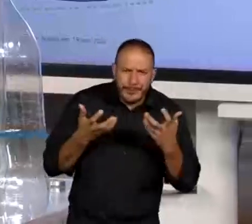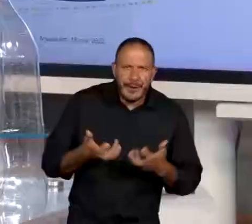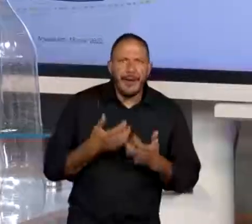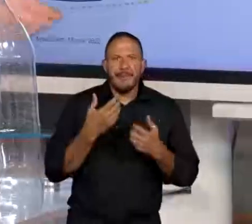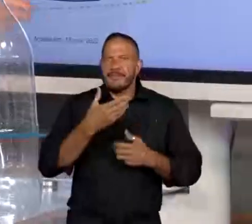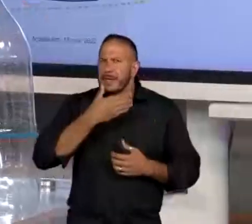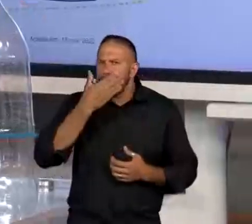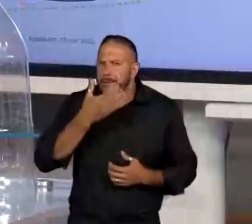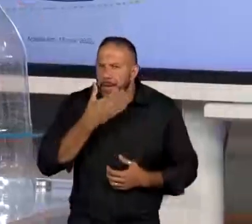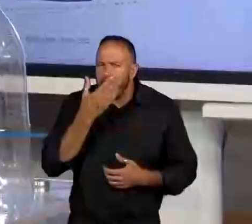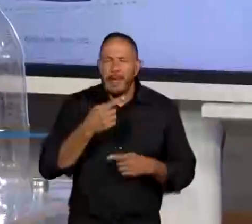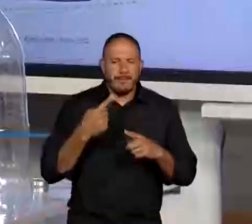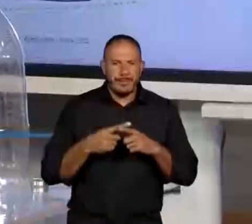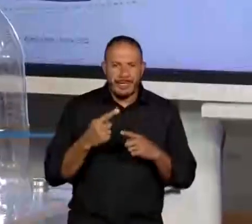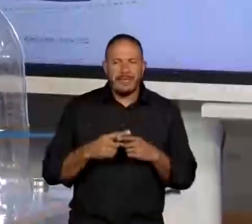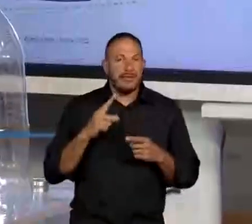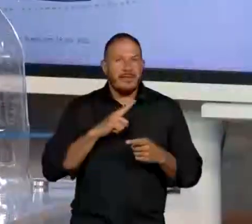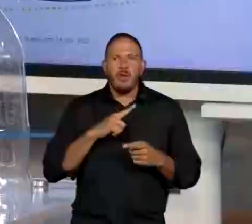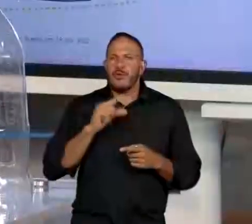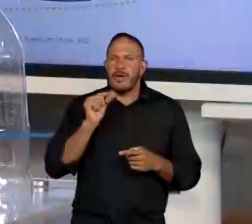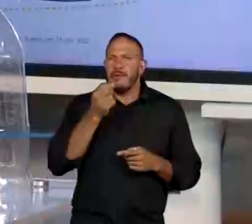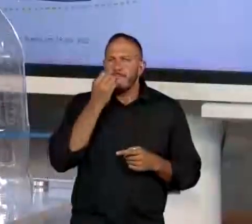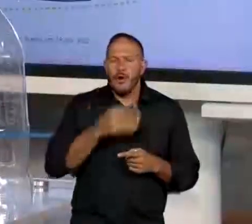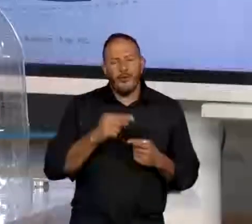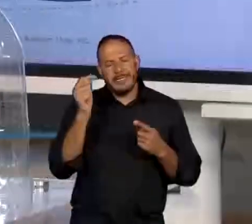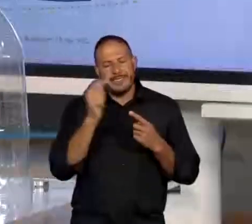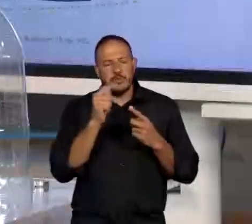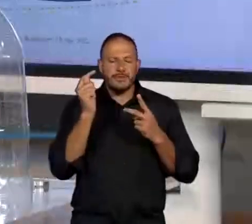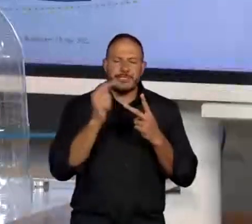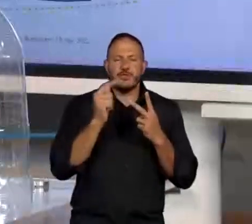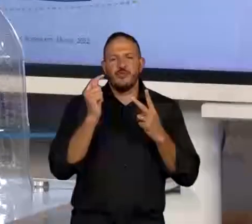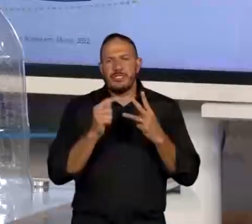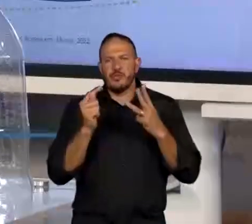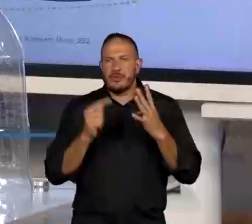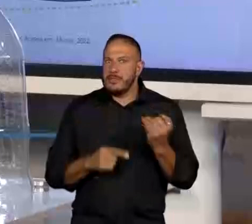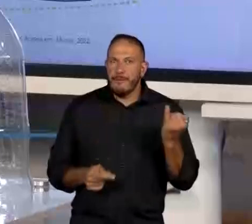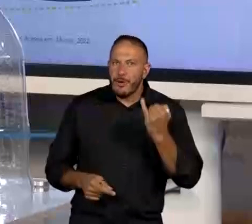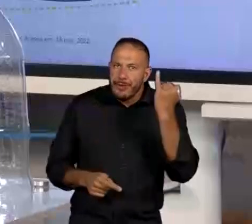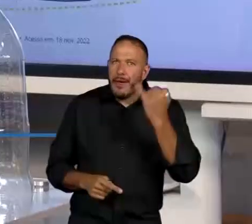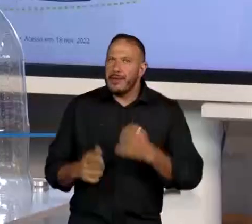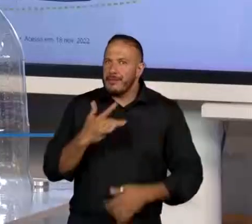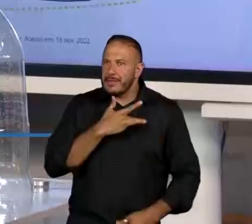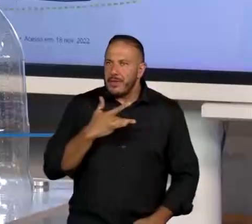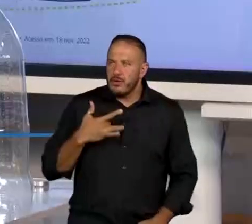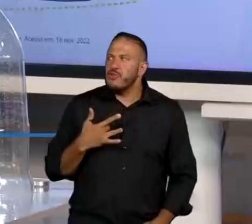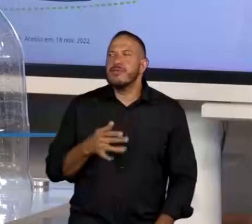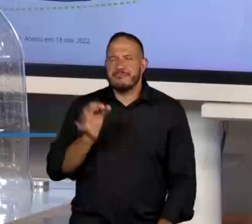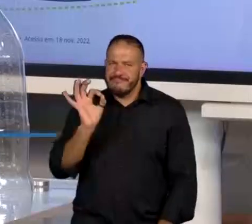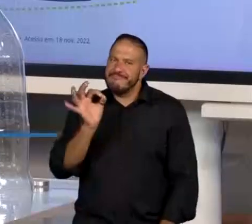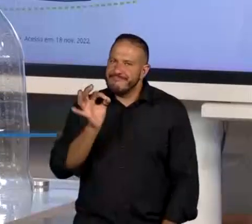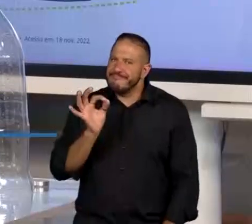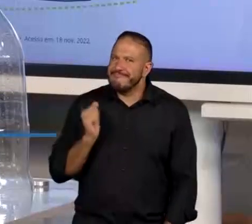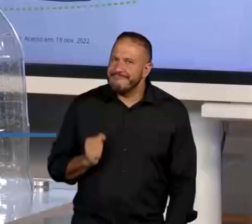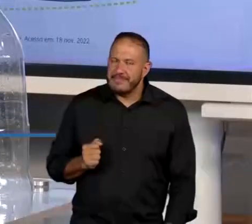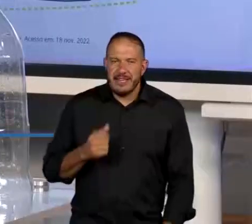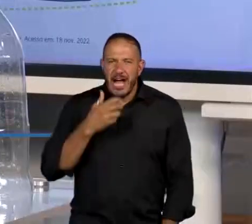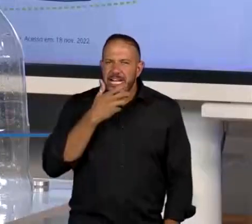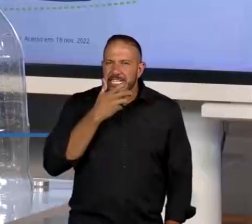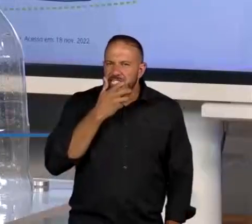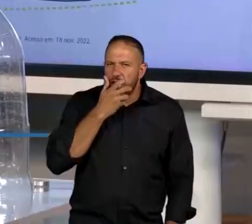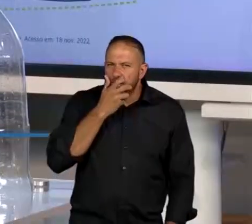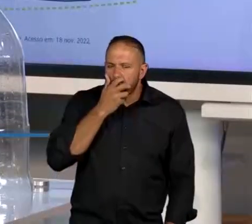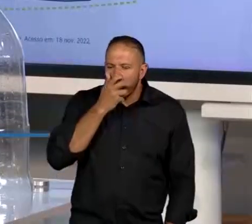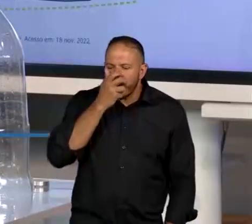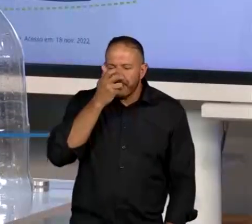tem nutrientes, proteínas, vitaminas, não tem tudo isso? Tem. Aquela casca